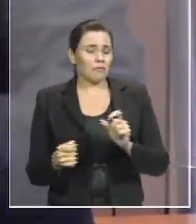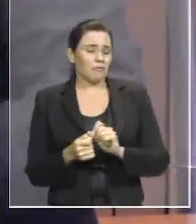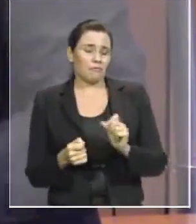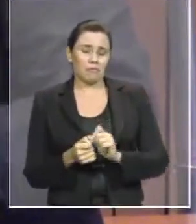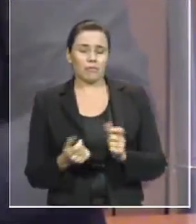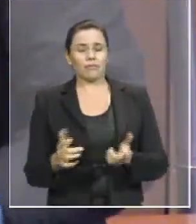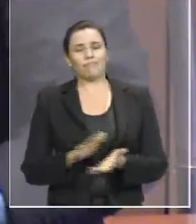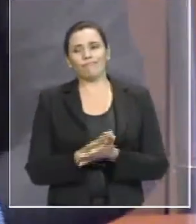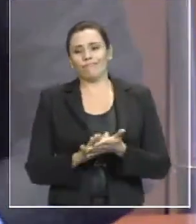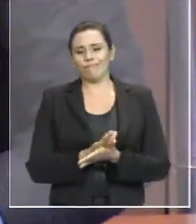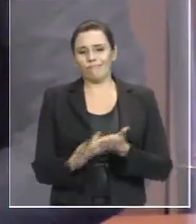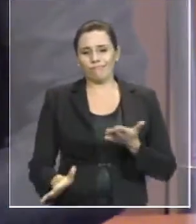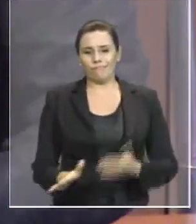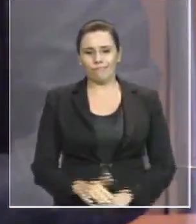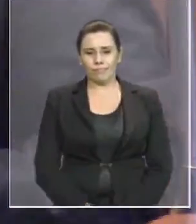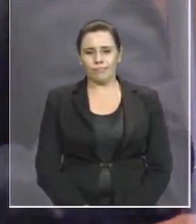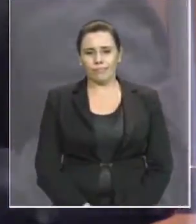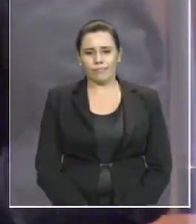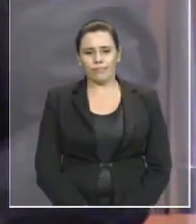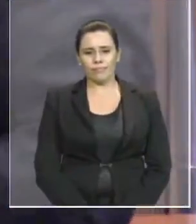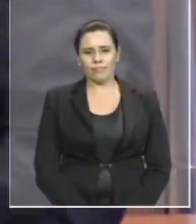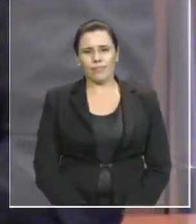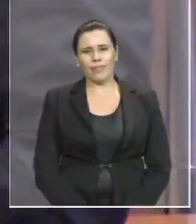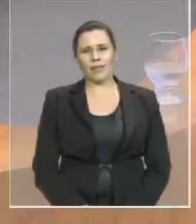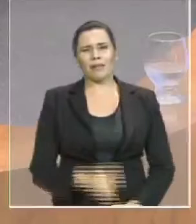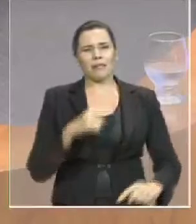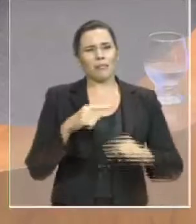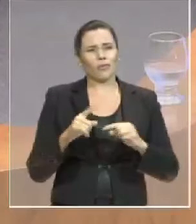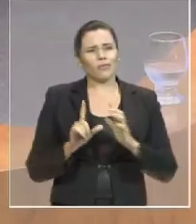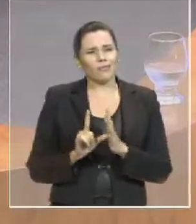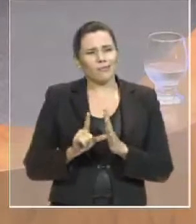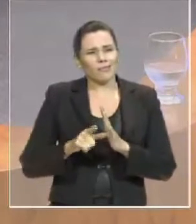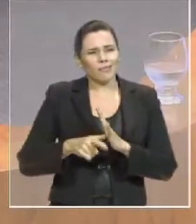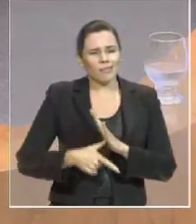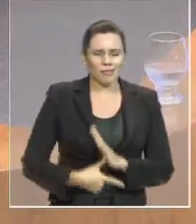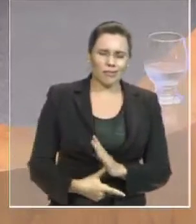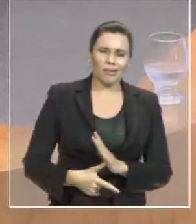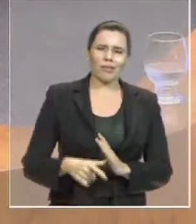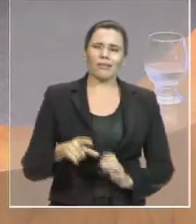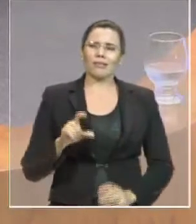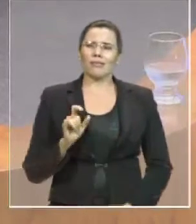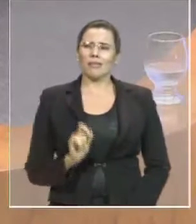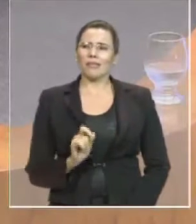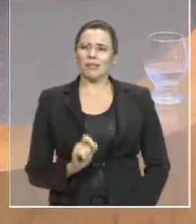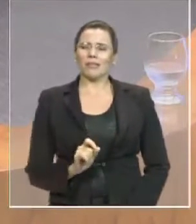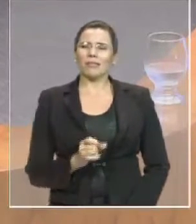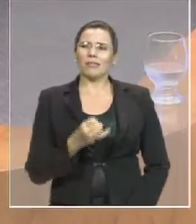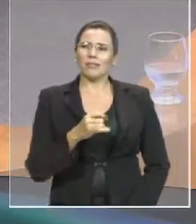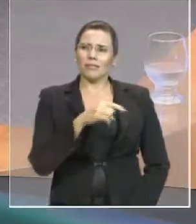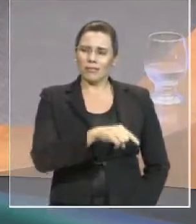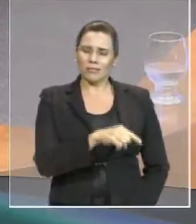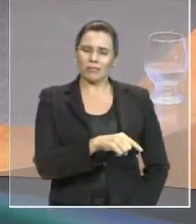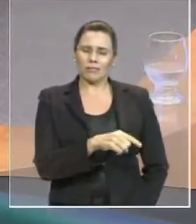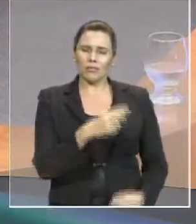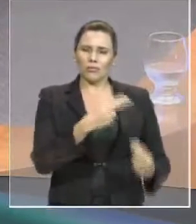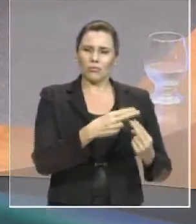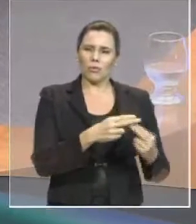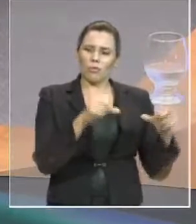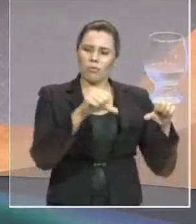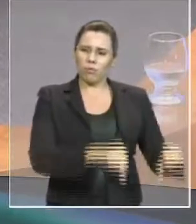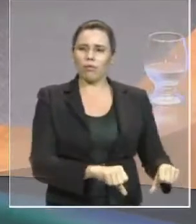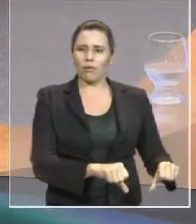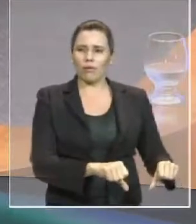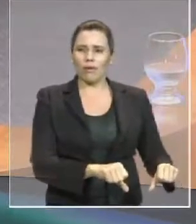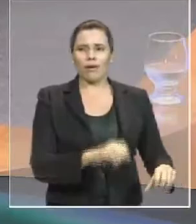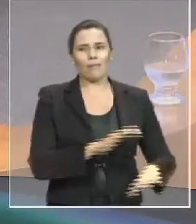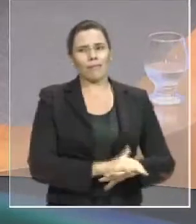quanto pior Timon tiver, melhor talvez o deputado Alexandre saia como salvador. E não é isso que o povo de Timon